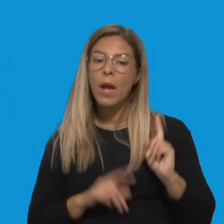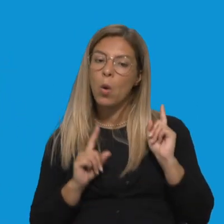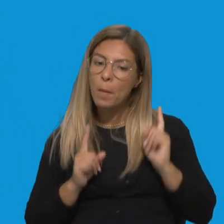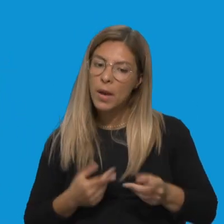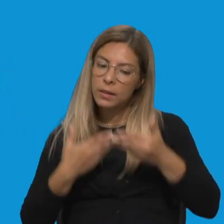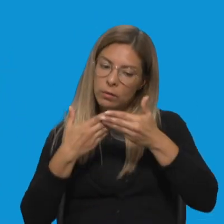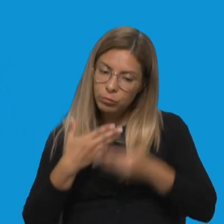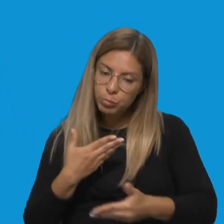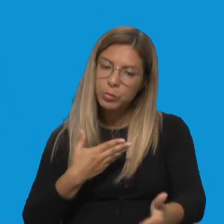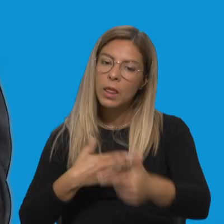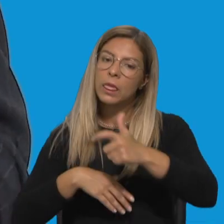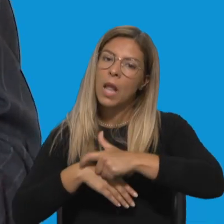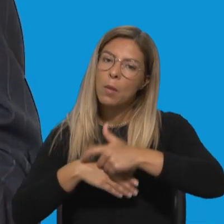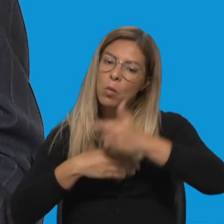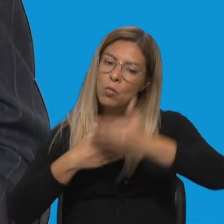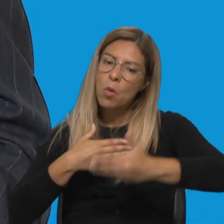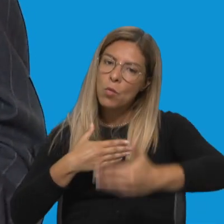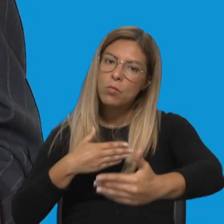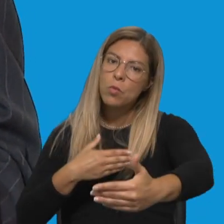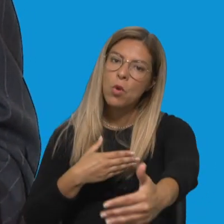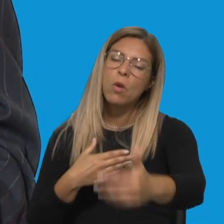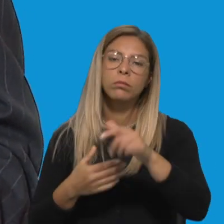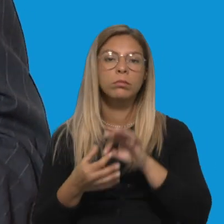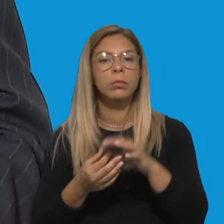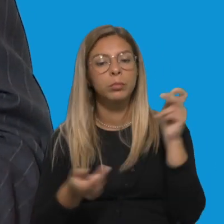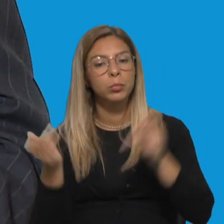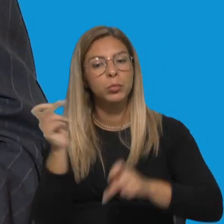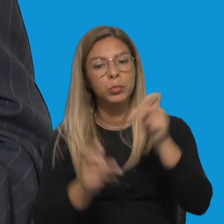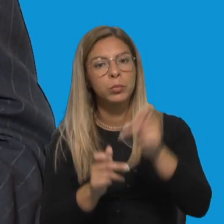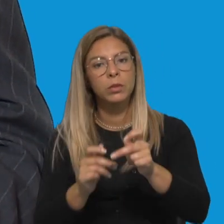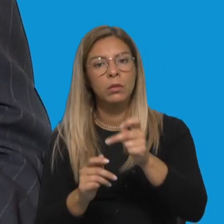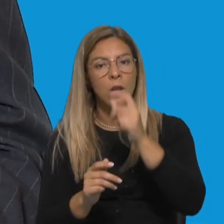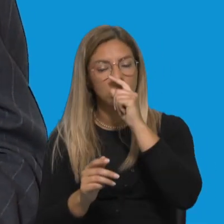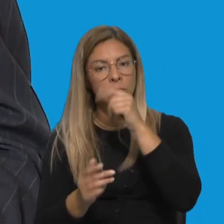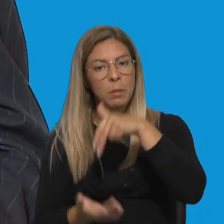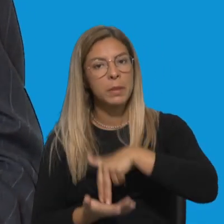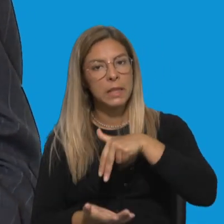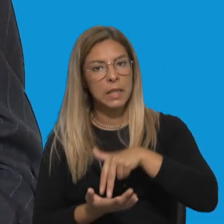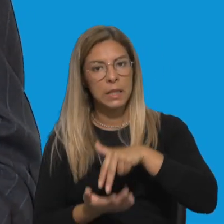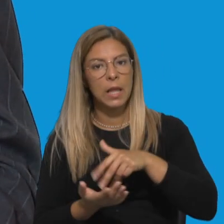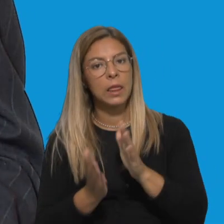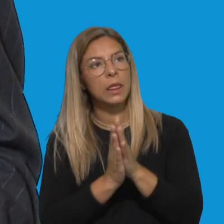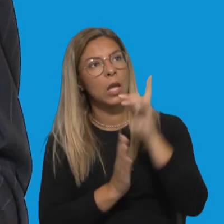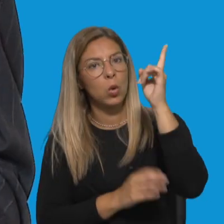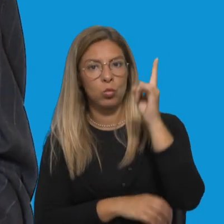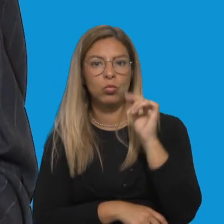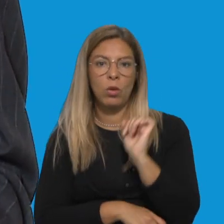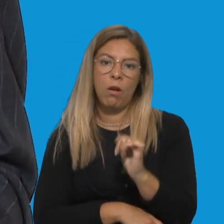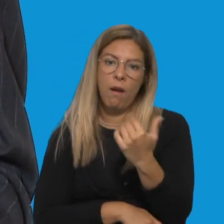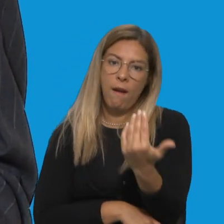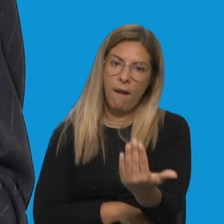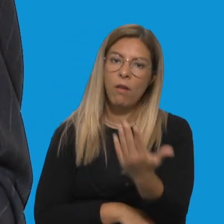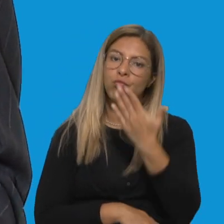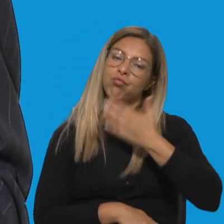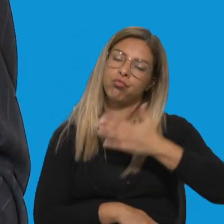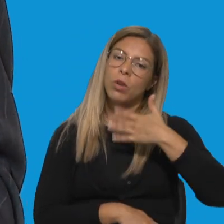de partida. E esse termo de partida é reforçado pela presença da ação de Deus no coração dos crentes, que lhes dá e que lhes empresta